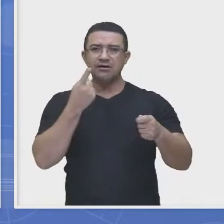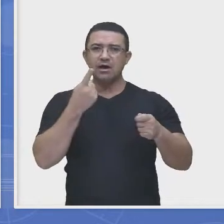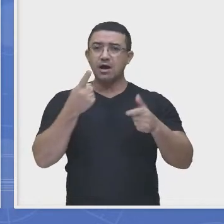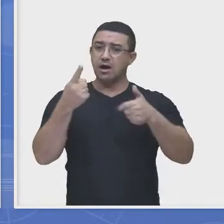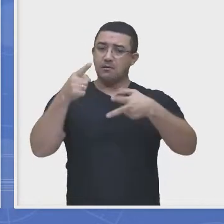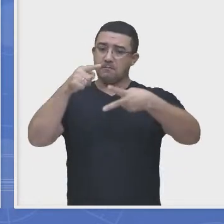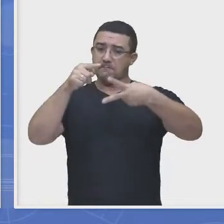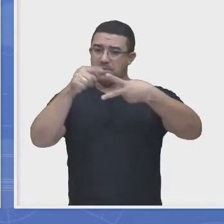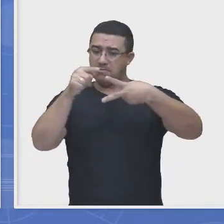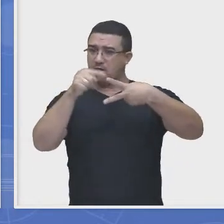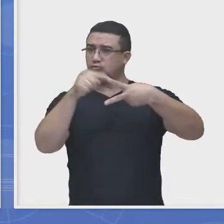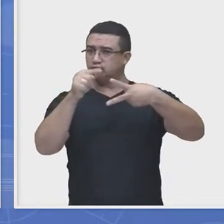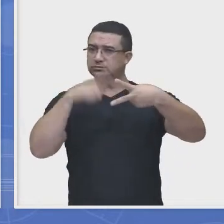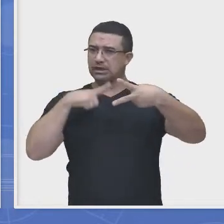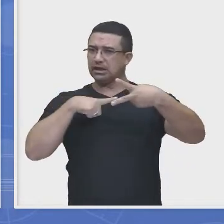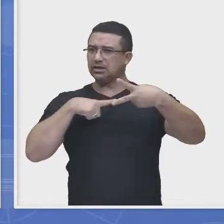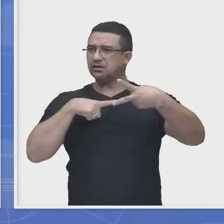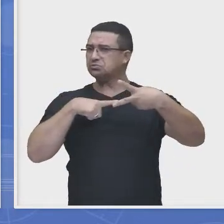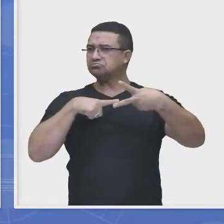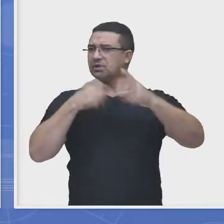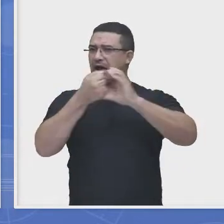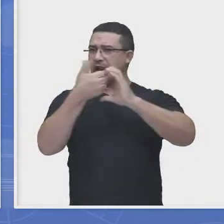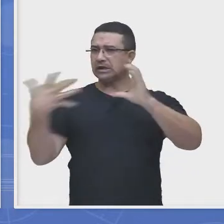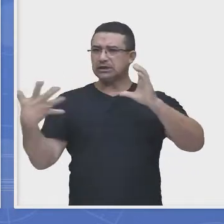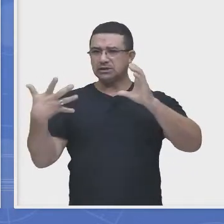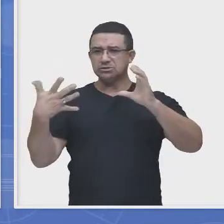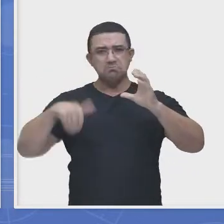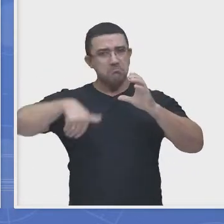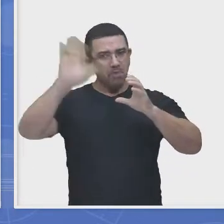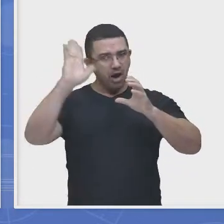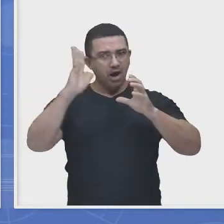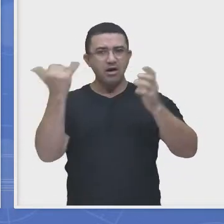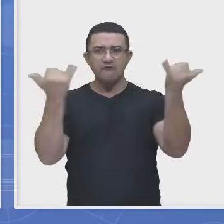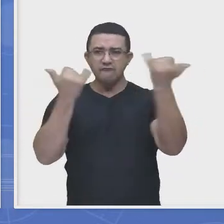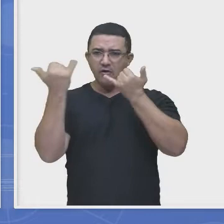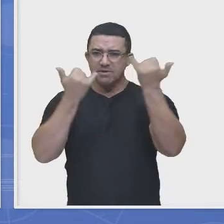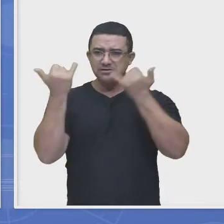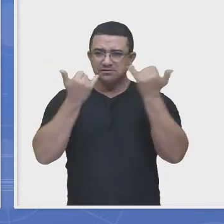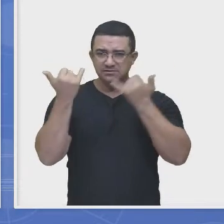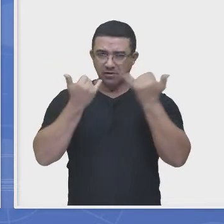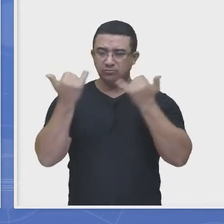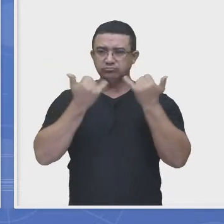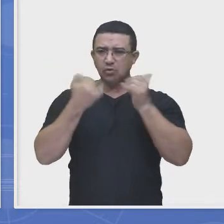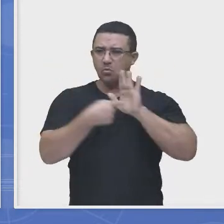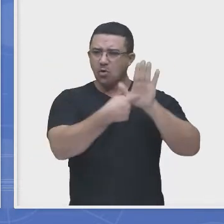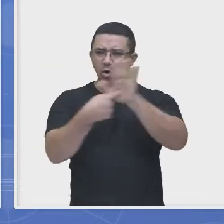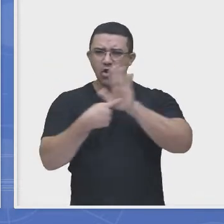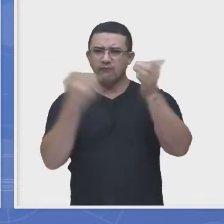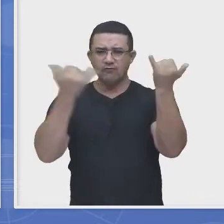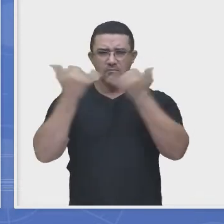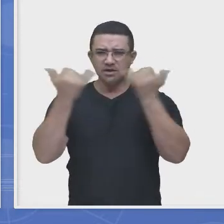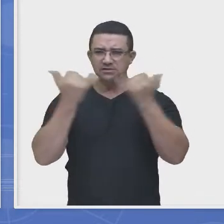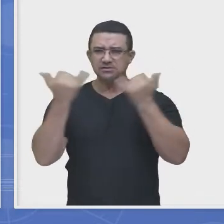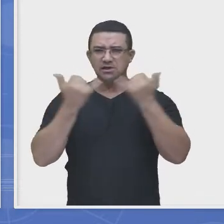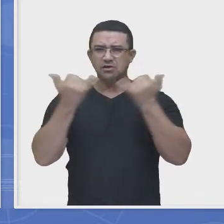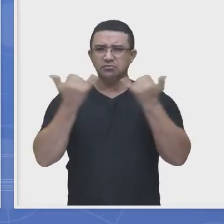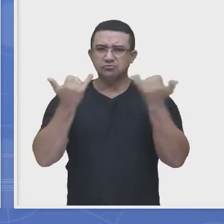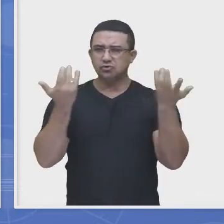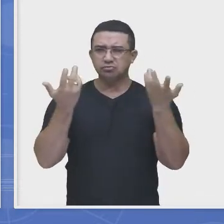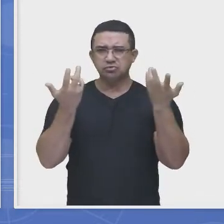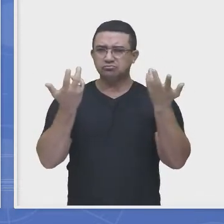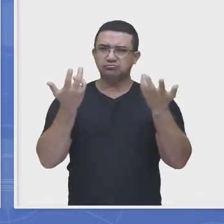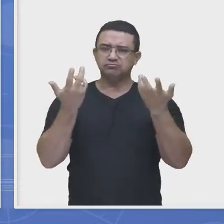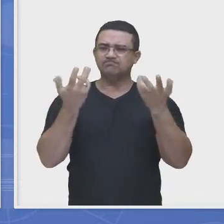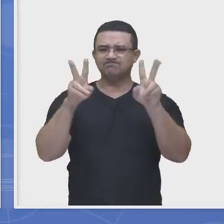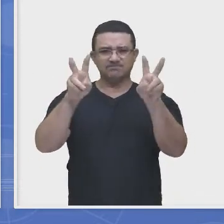tenho um caráter mais informativo, de trazer informação sobre determinado assunto,